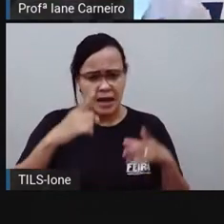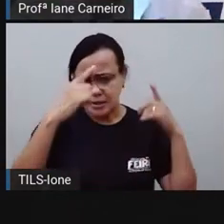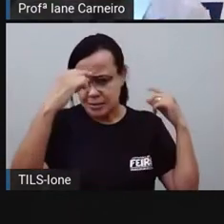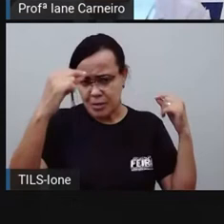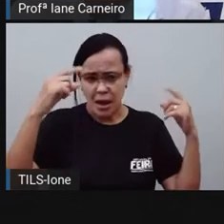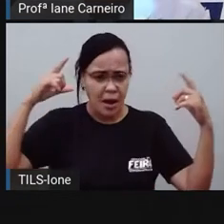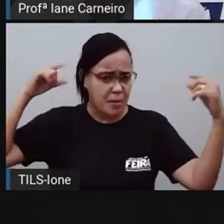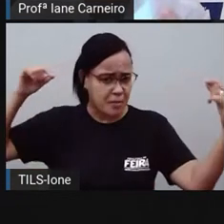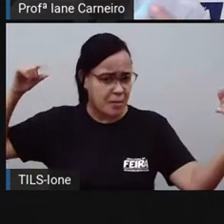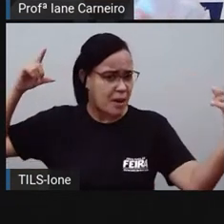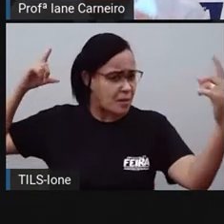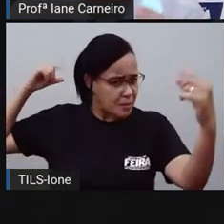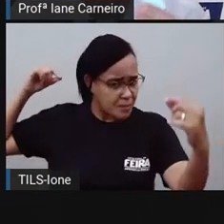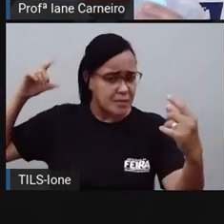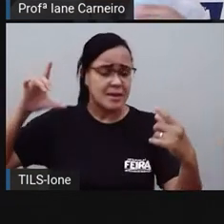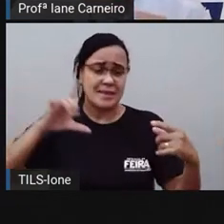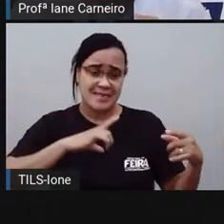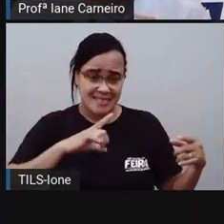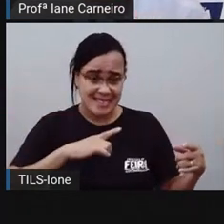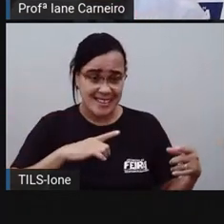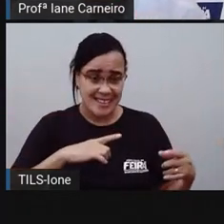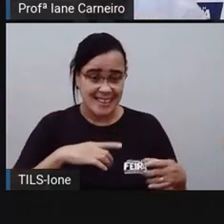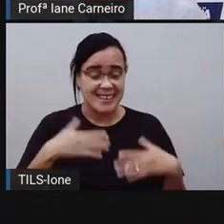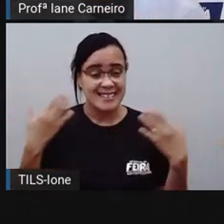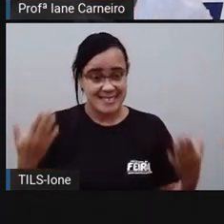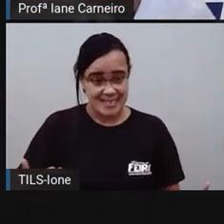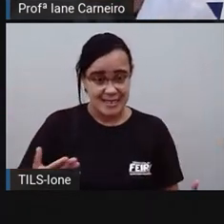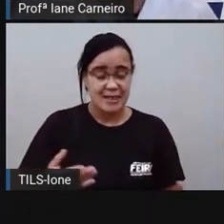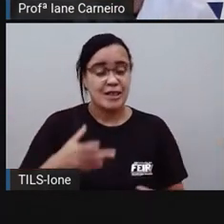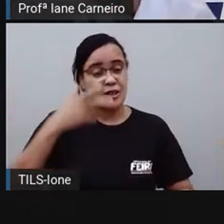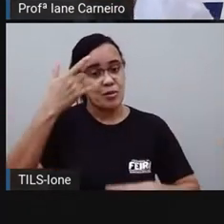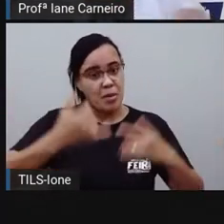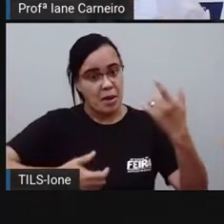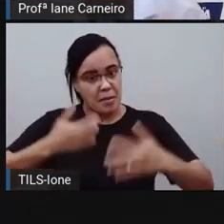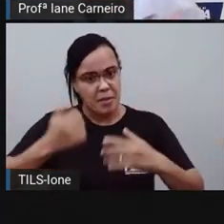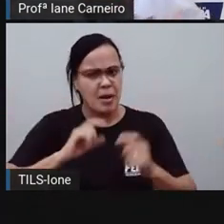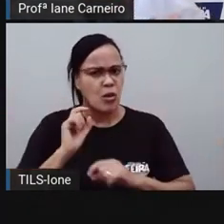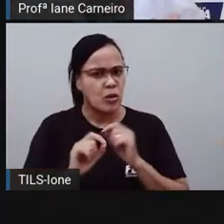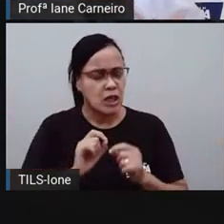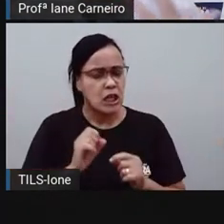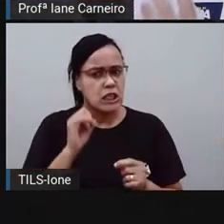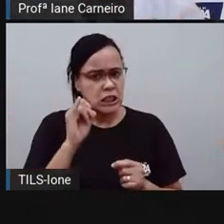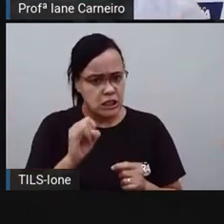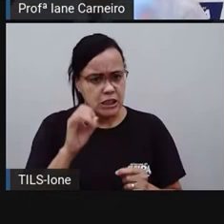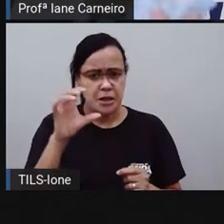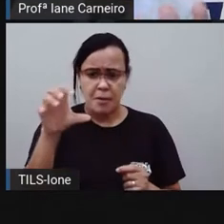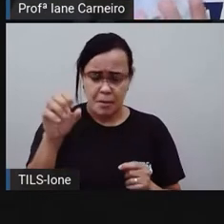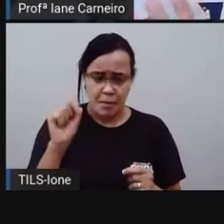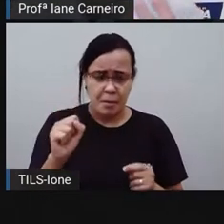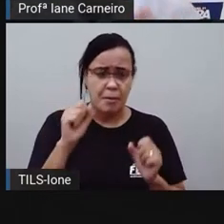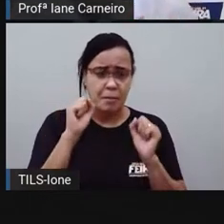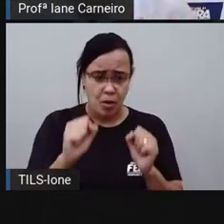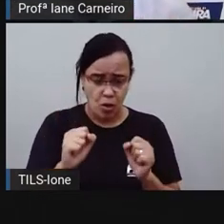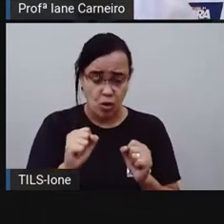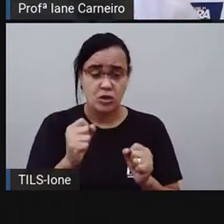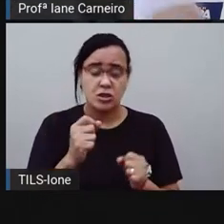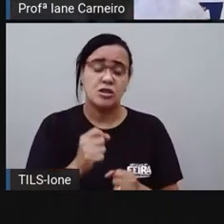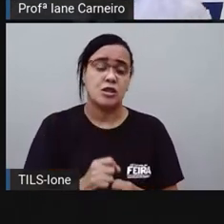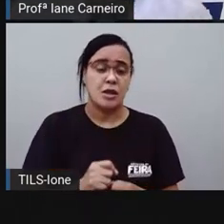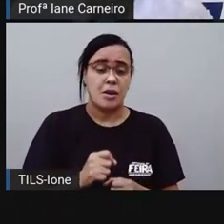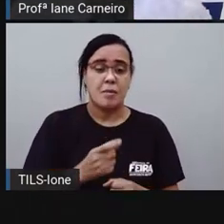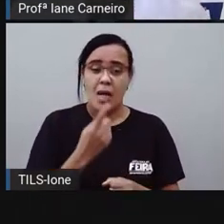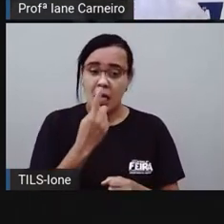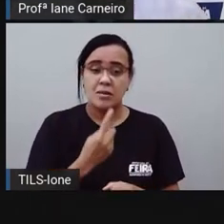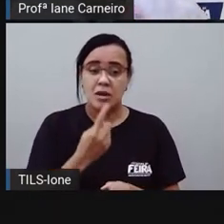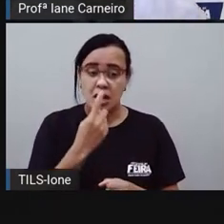Pró já vai pedir para você, se você puder, né, pegar palito de fósforo, de preferência usado, né, o palito de picolé,